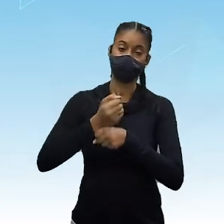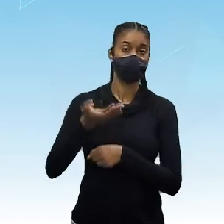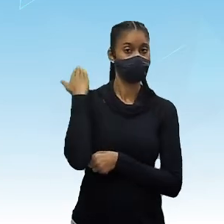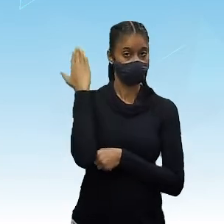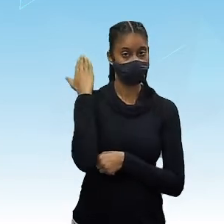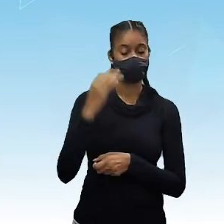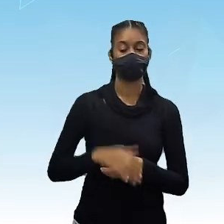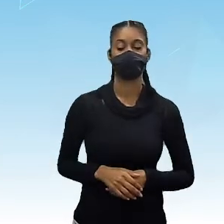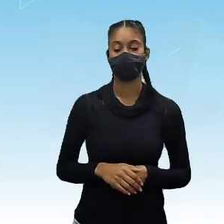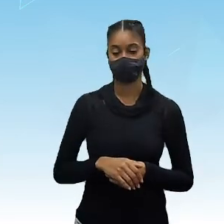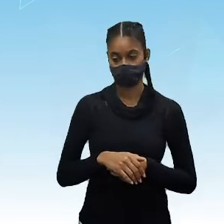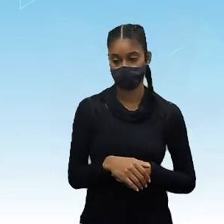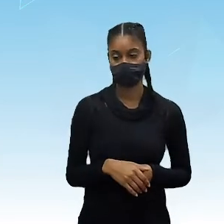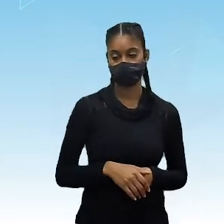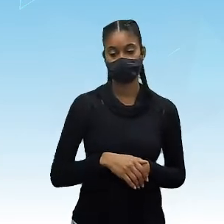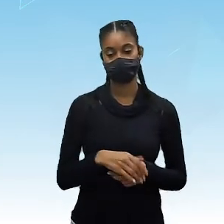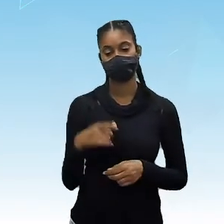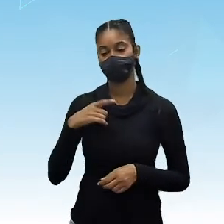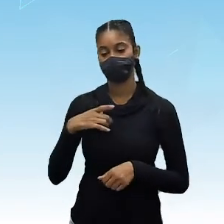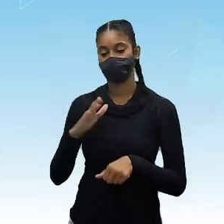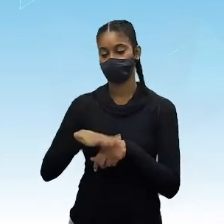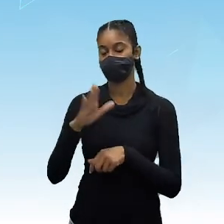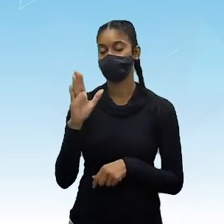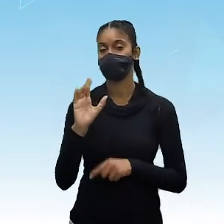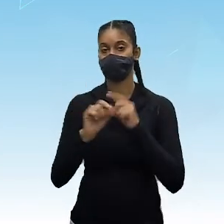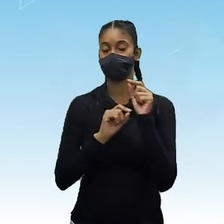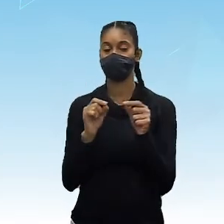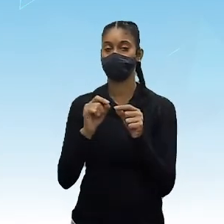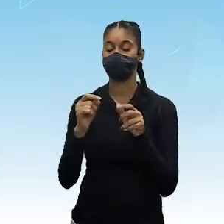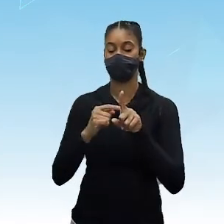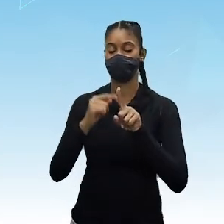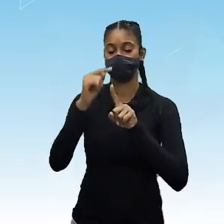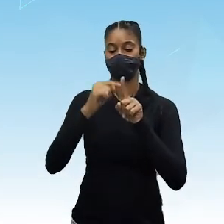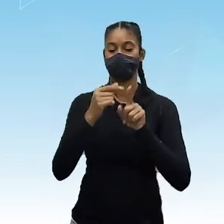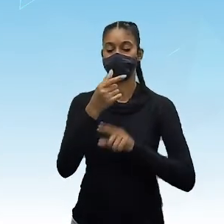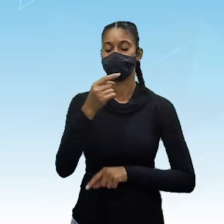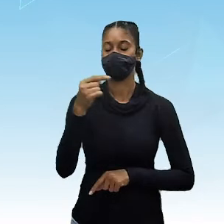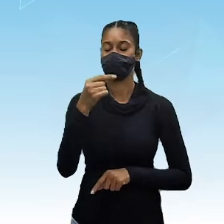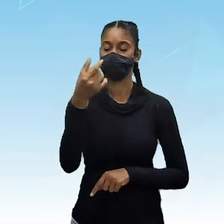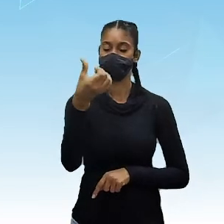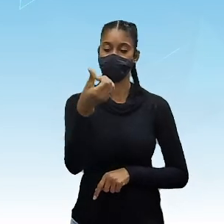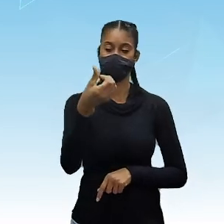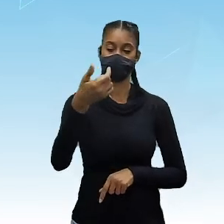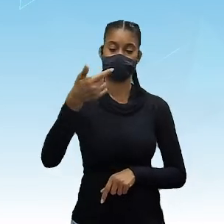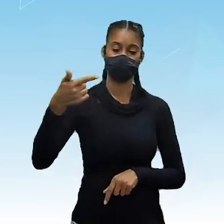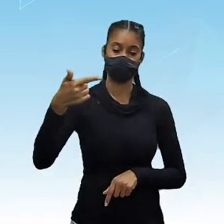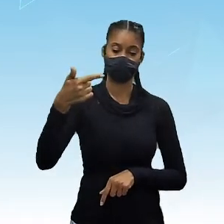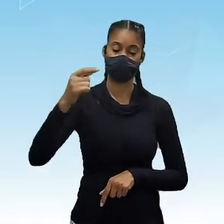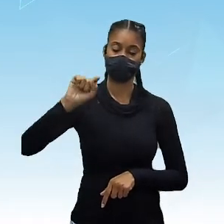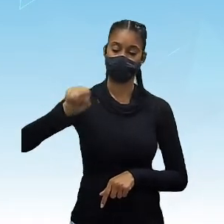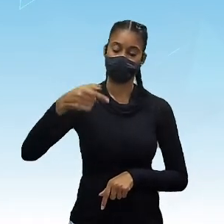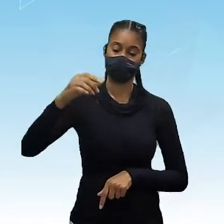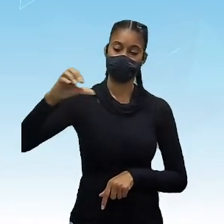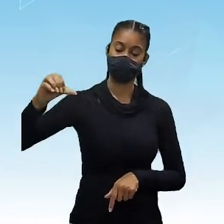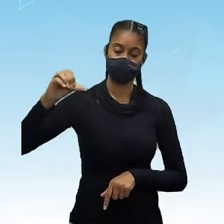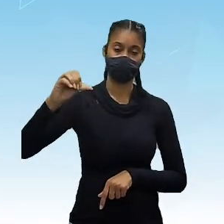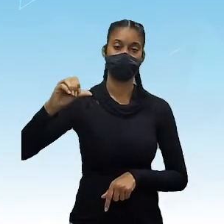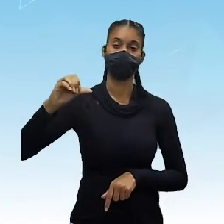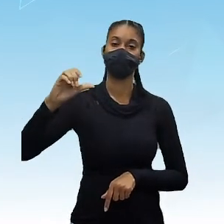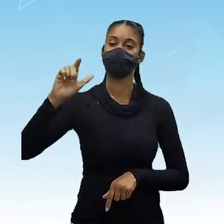60 anos. E chegamos a atingir temperaturas aí de 62,9 graus Celsius